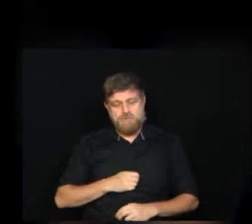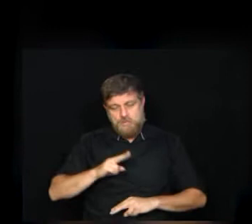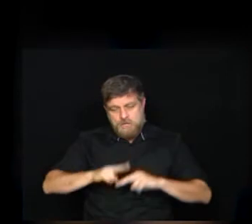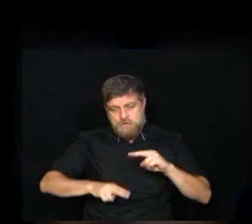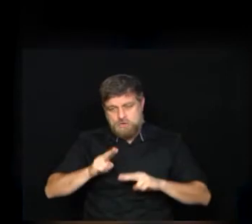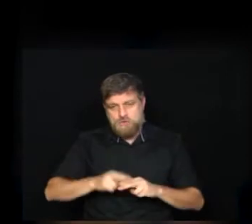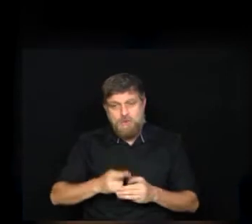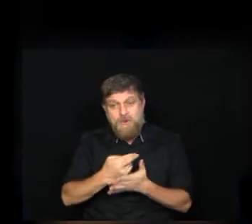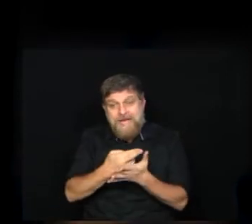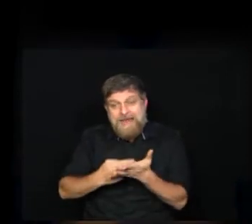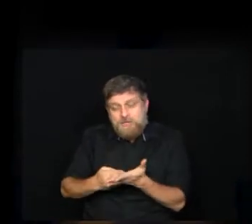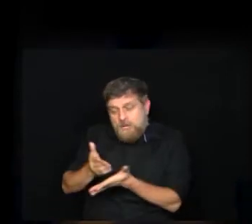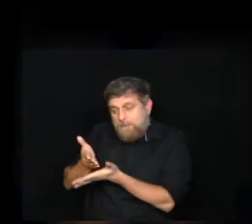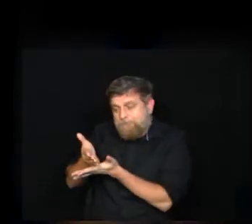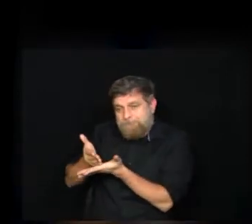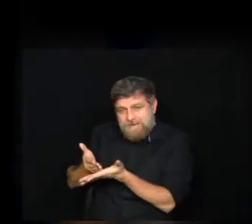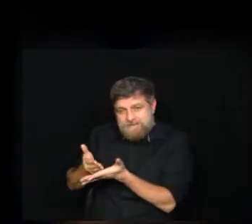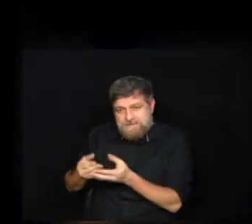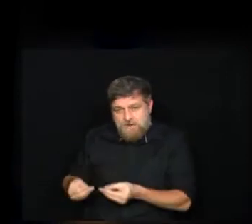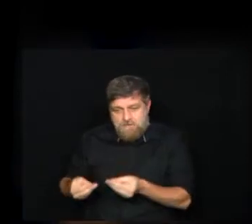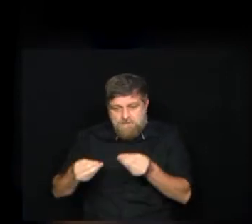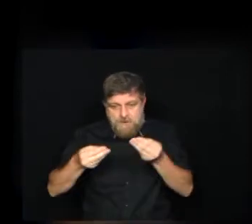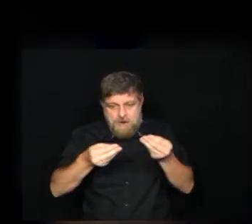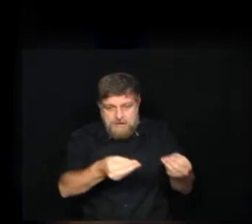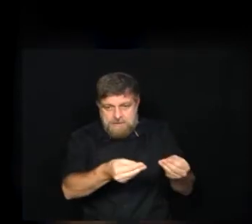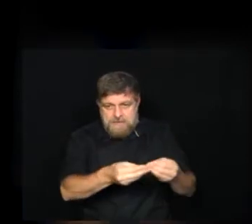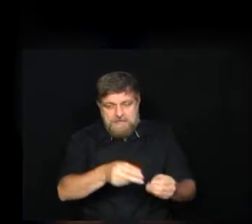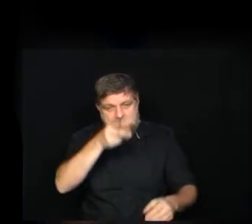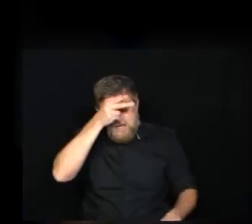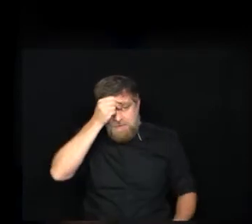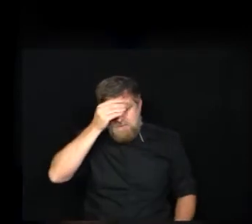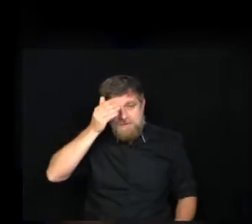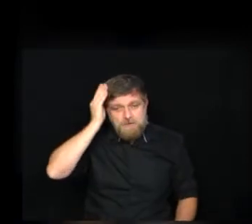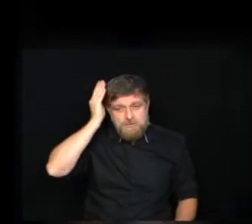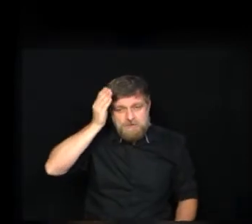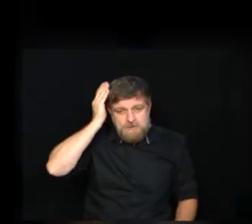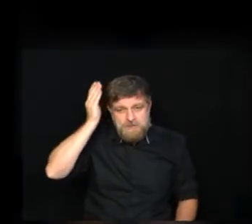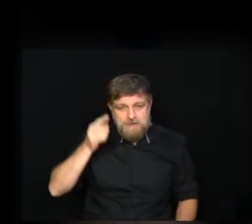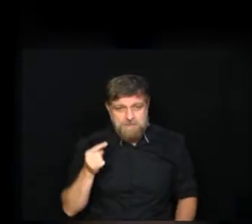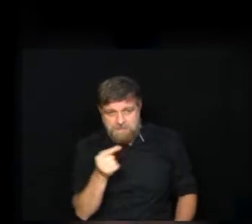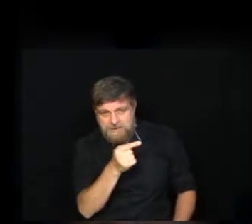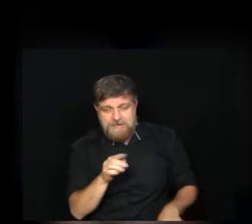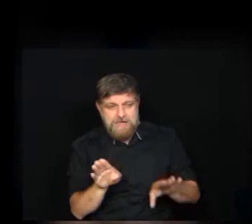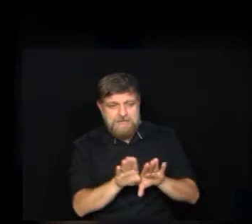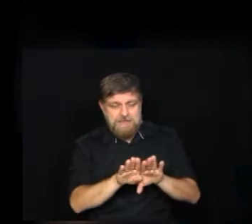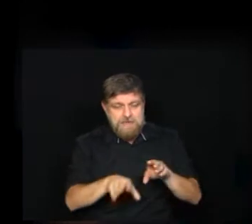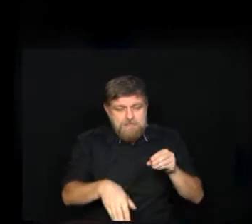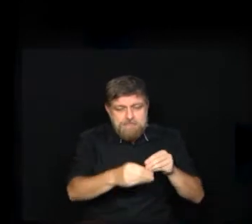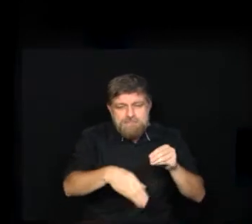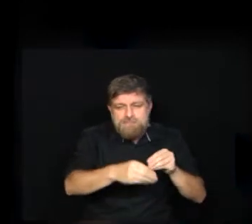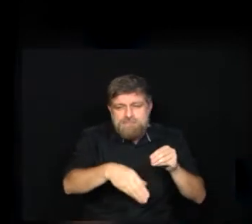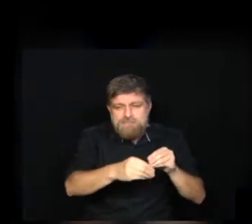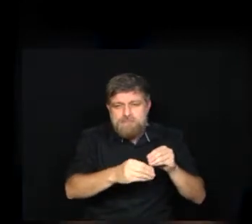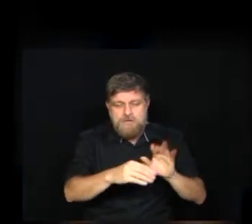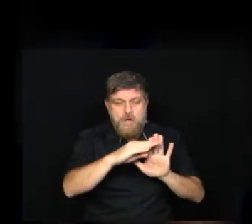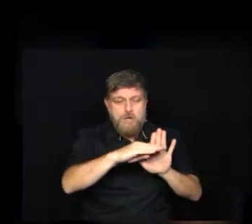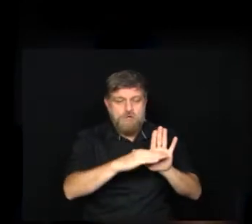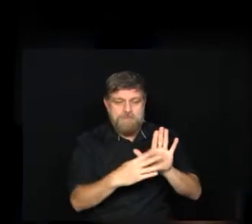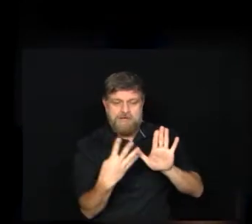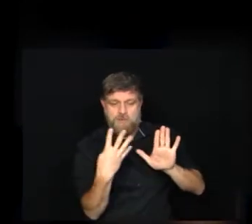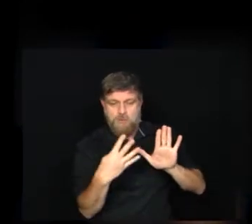foi apresentado e entregue em mãos ao prefeito Dário Saad para que incluísse as demandas no